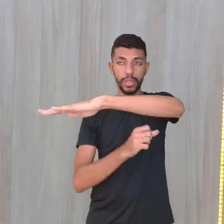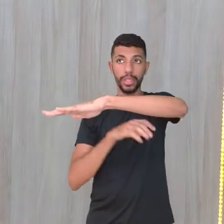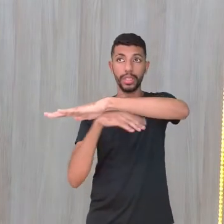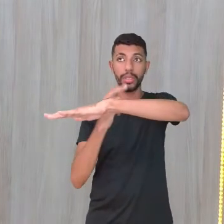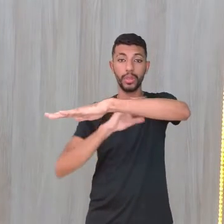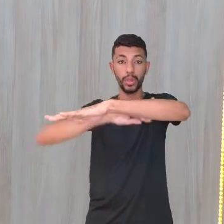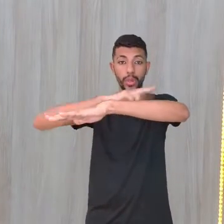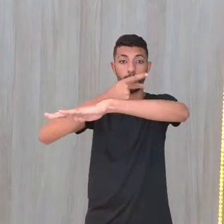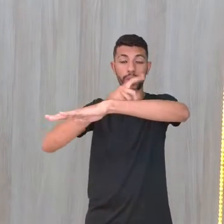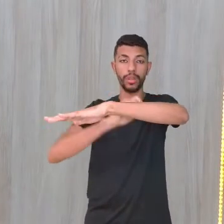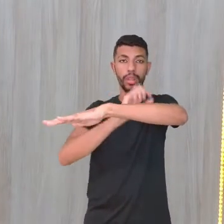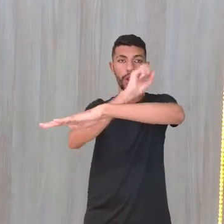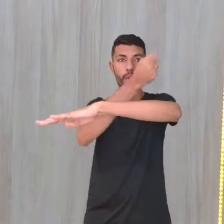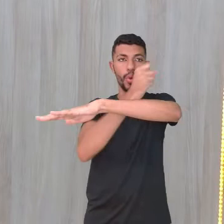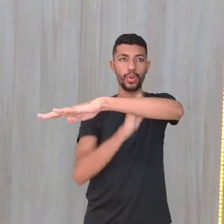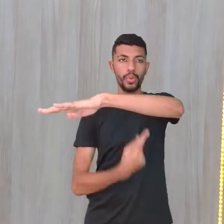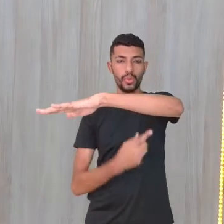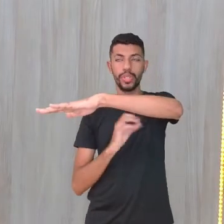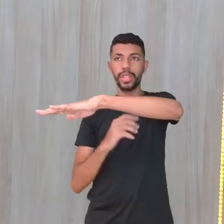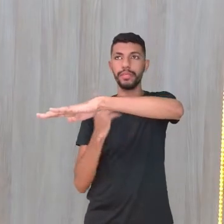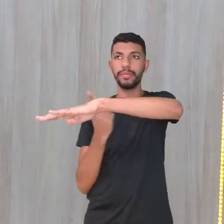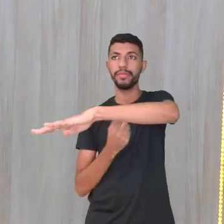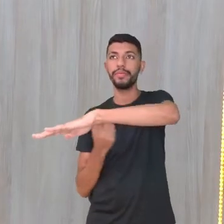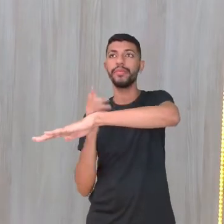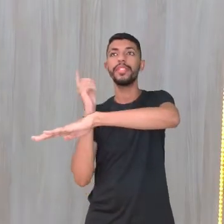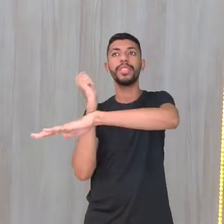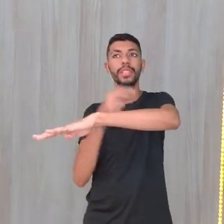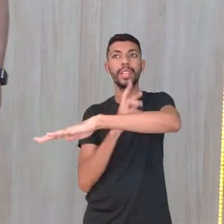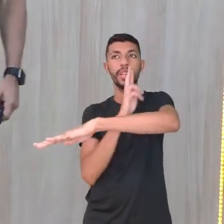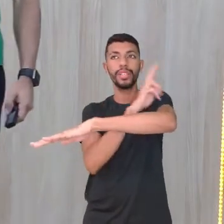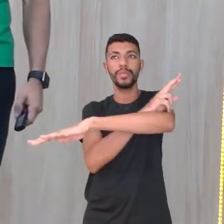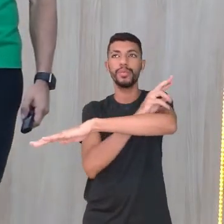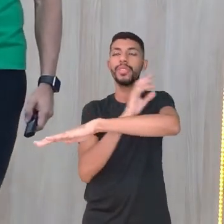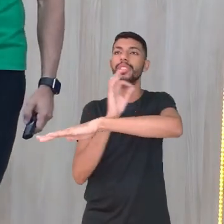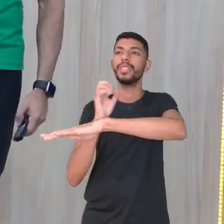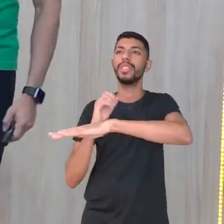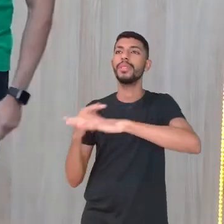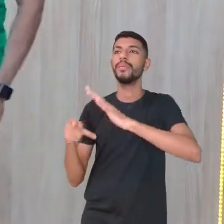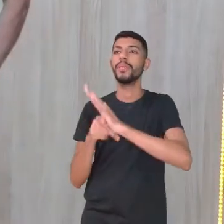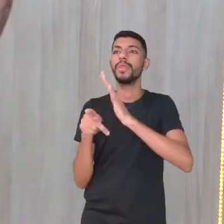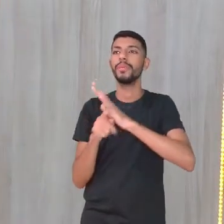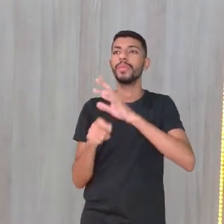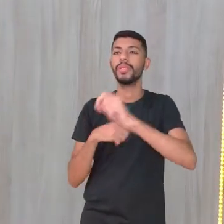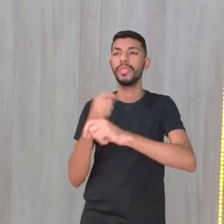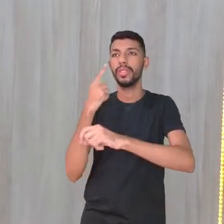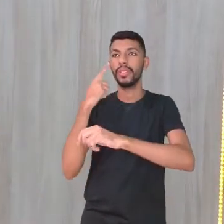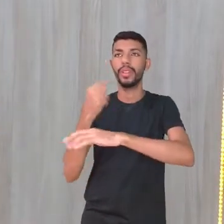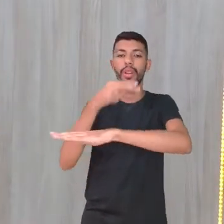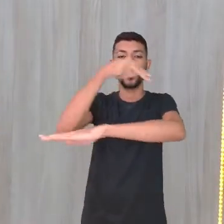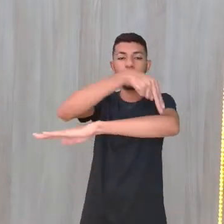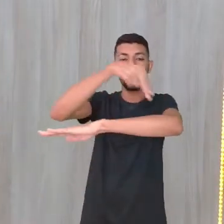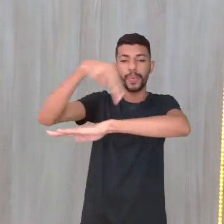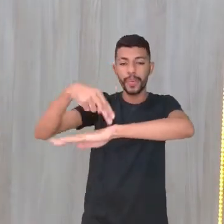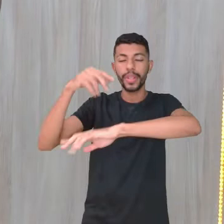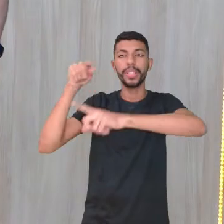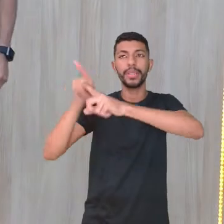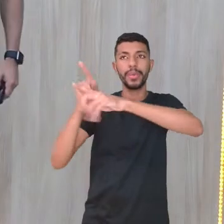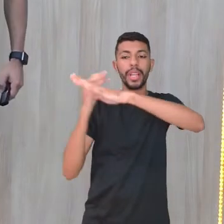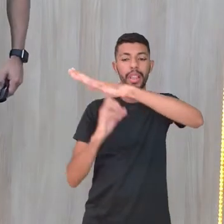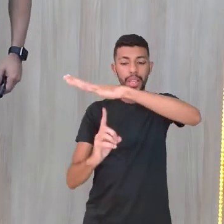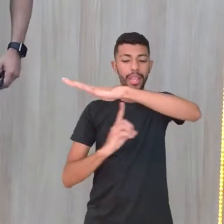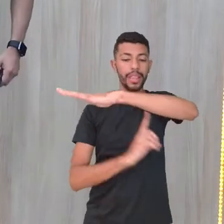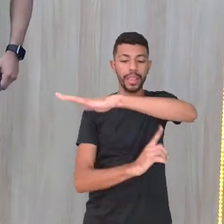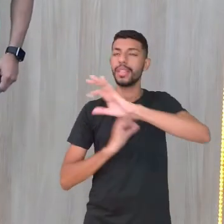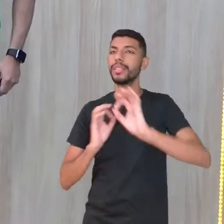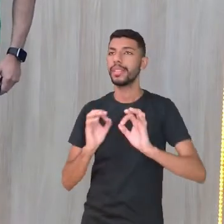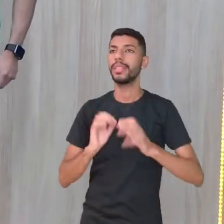ficou 8/1. E aí você resolve aí essa multiplicação de fração. Numerador com numerador e